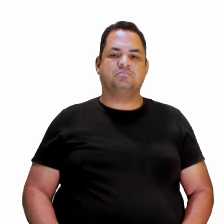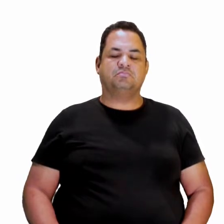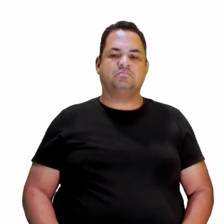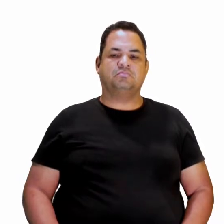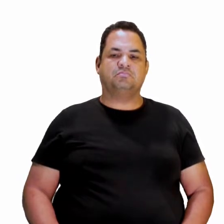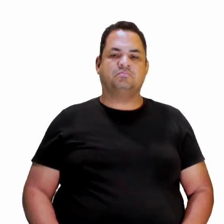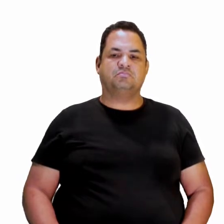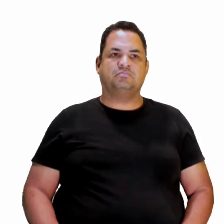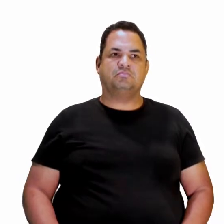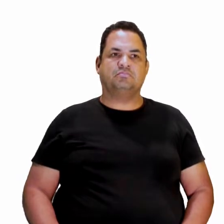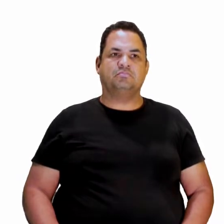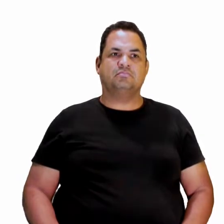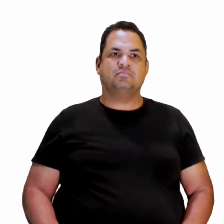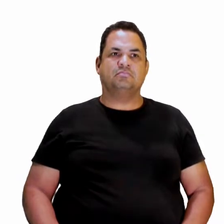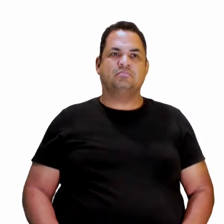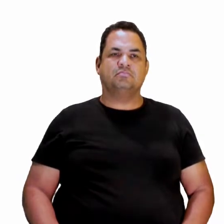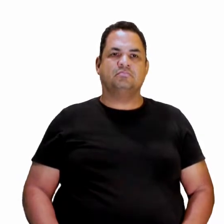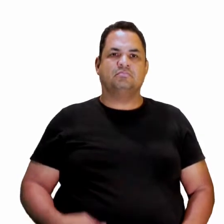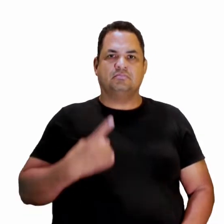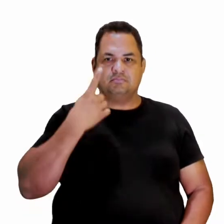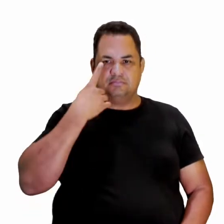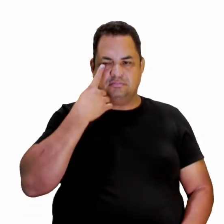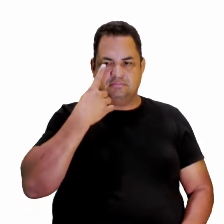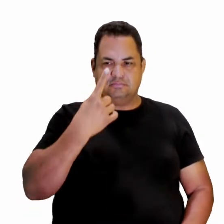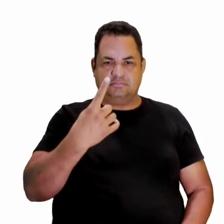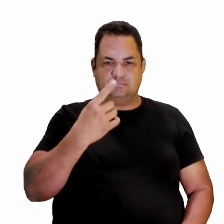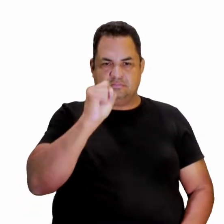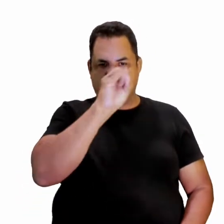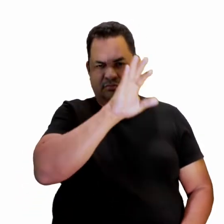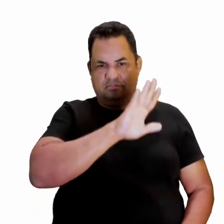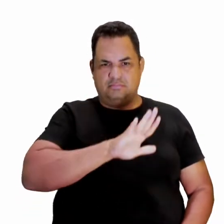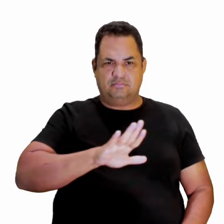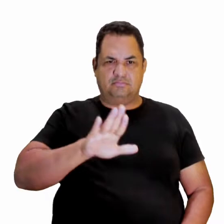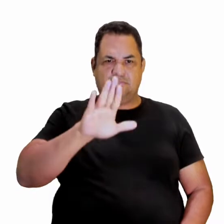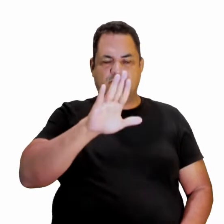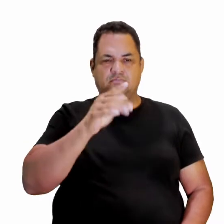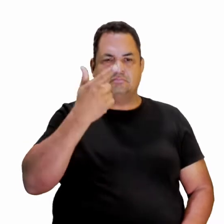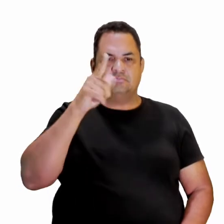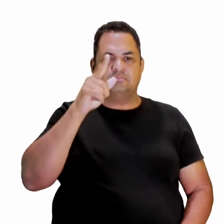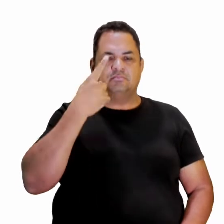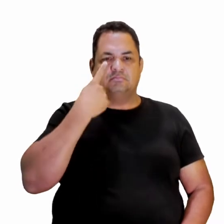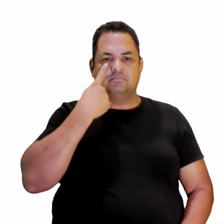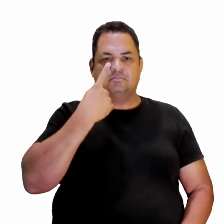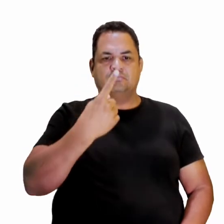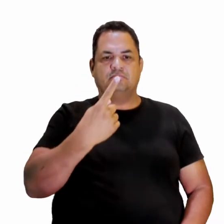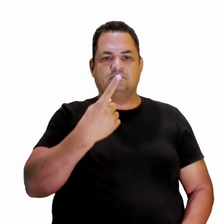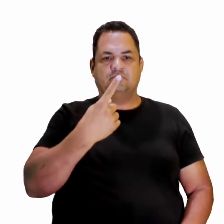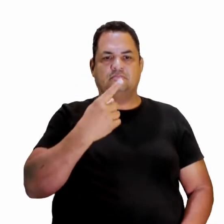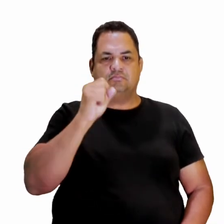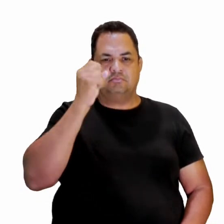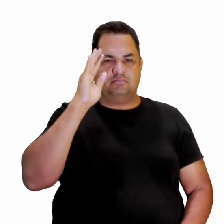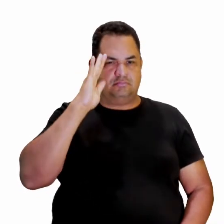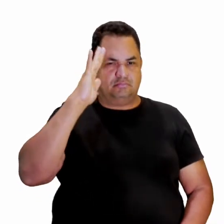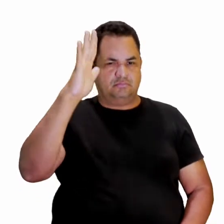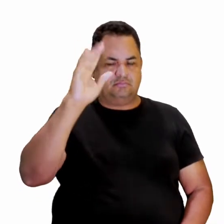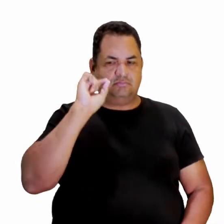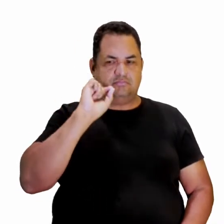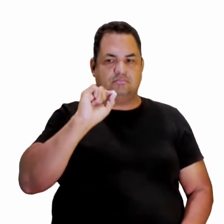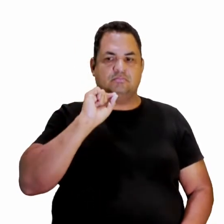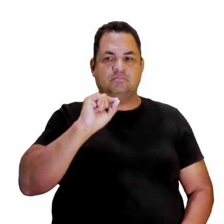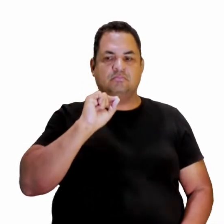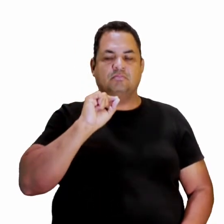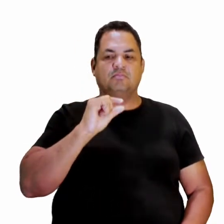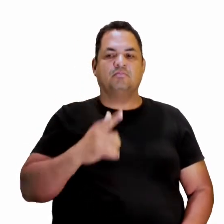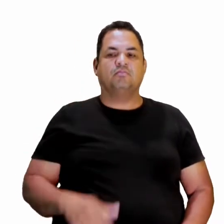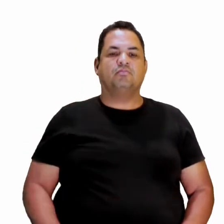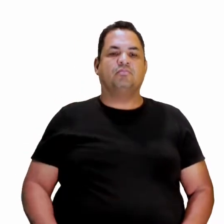deforestation. E aí, olhando essa imagem, você consegue imaginar o que é?